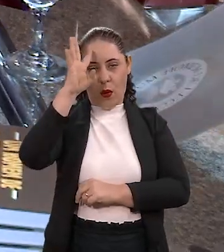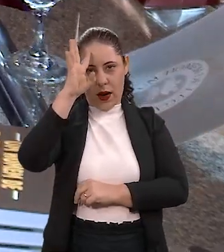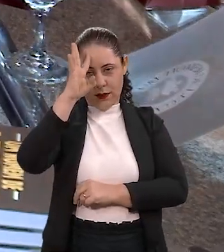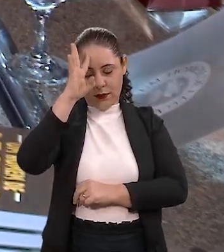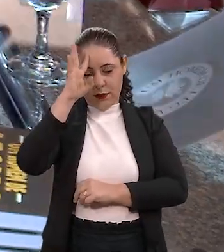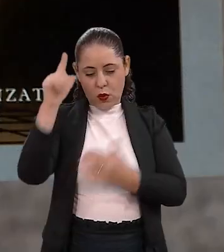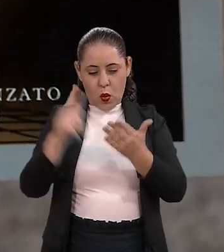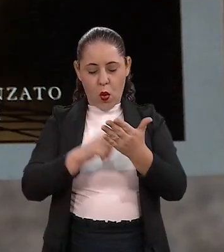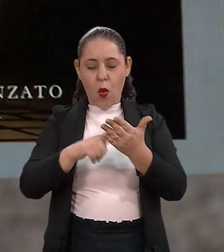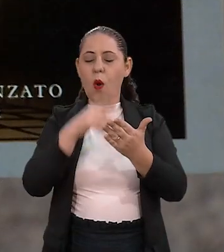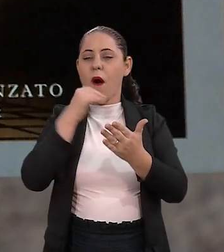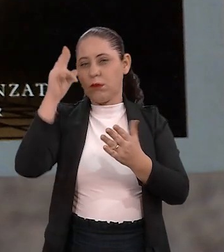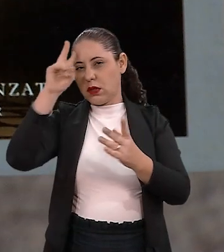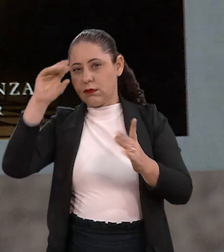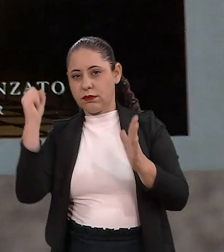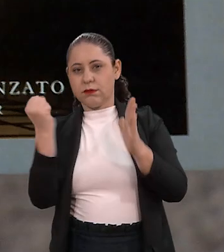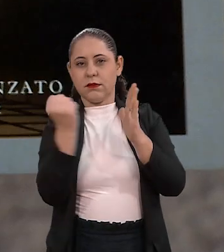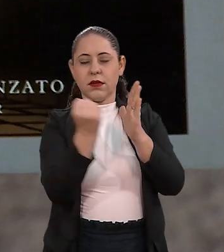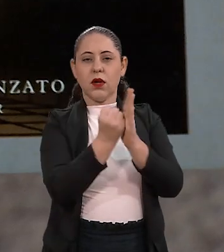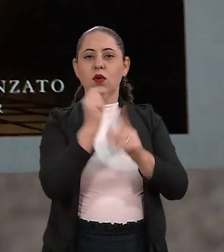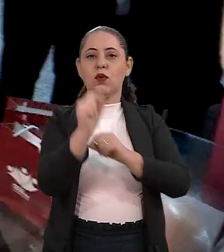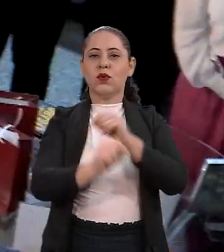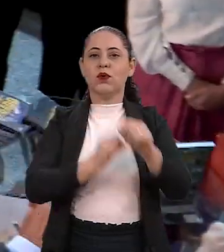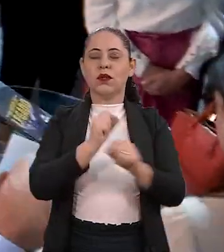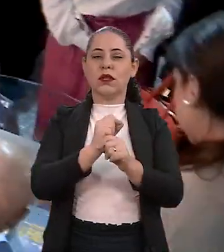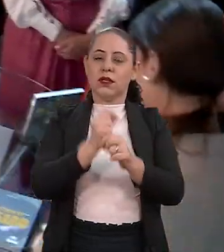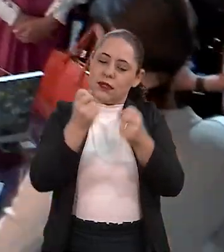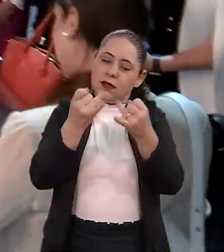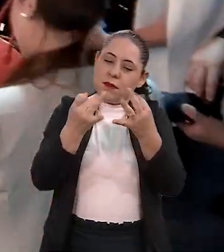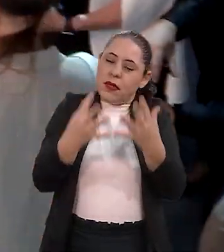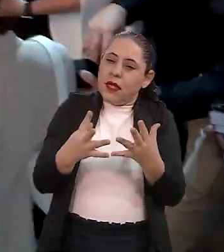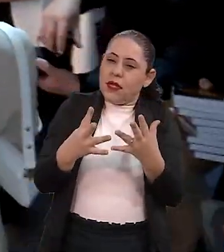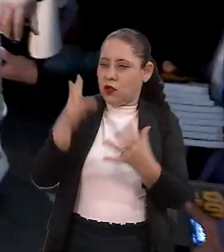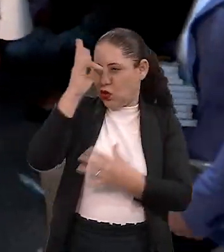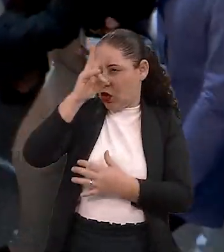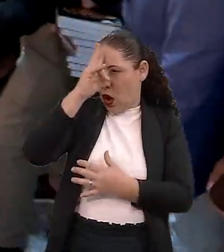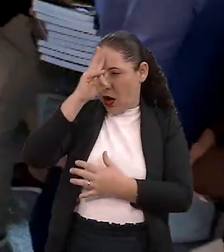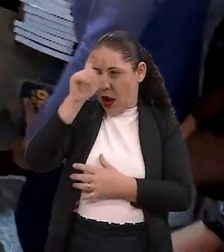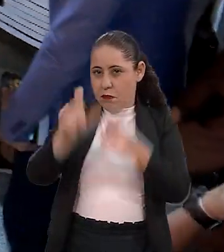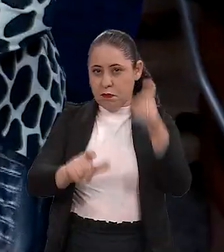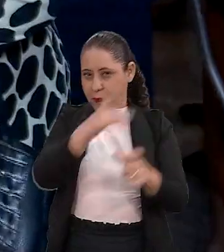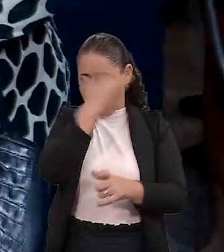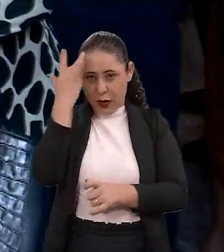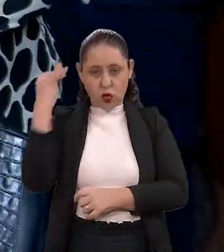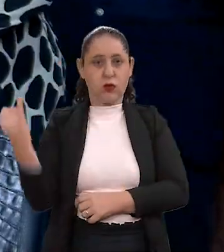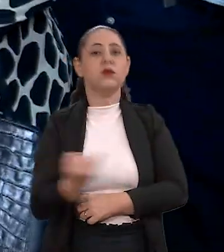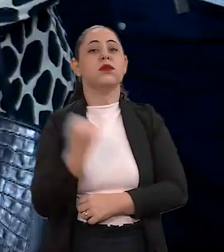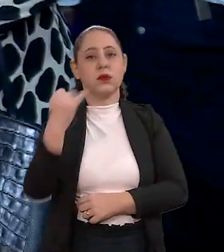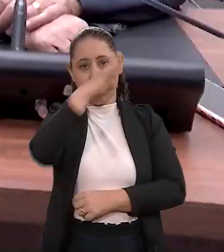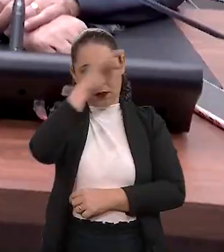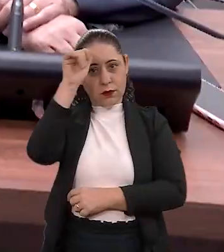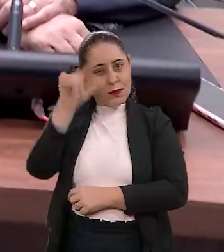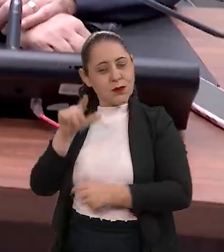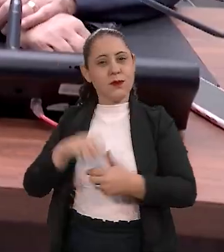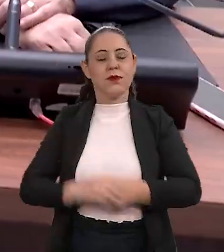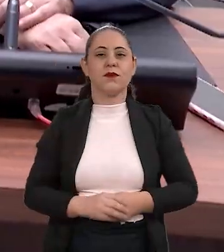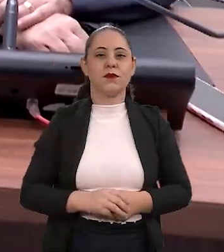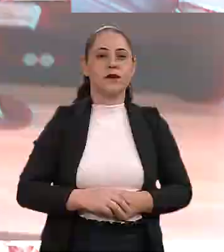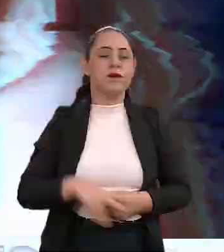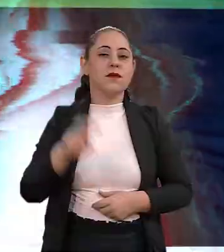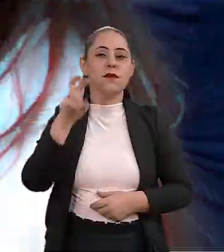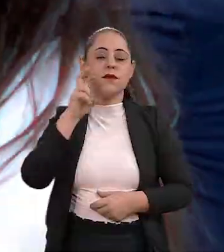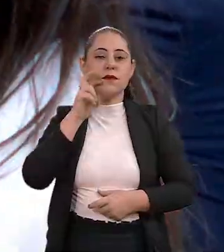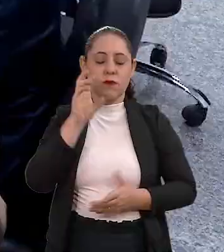última quarta-feira na Lemes o livro Um Homem de Legado, que partilha narrativas pessoais de importantes cidadãos